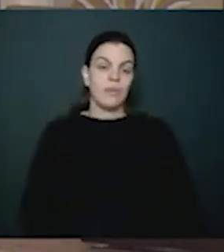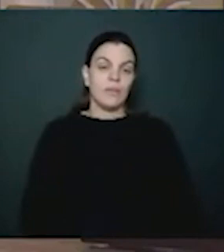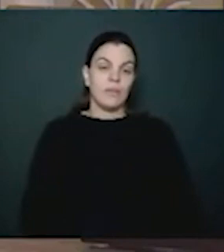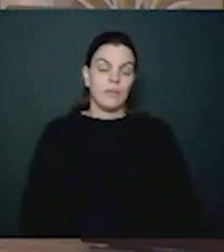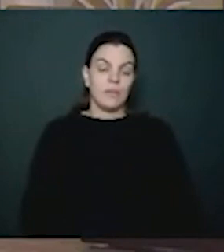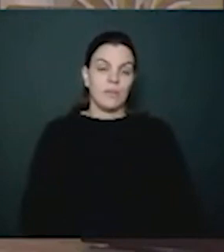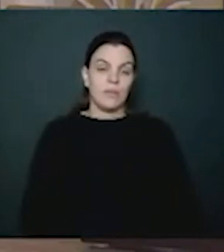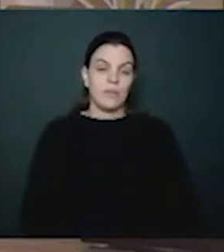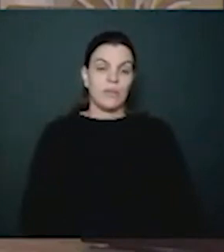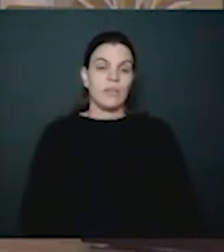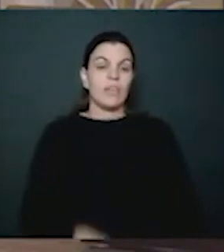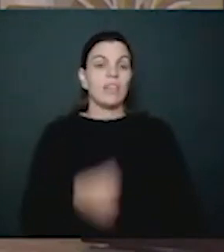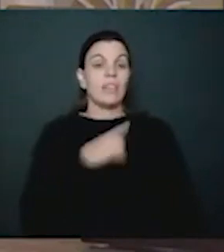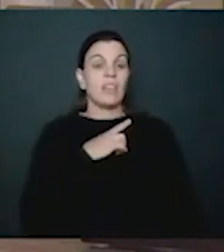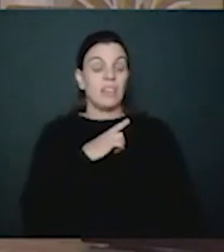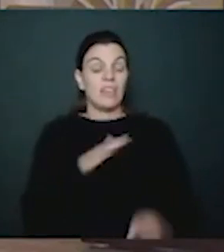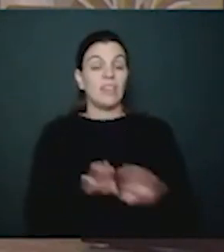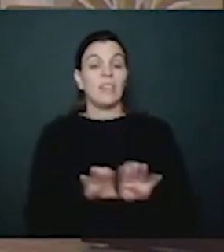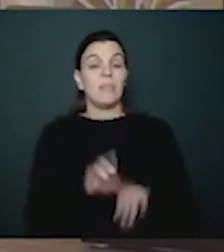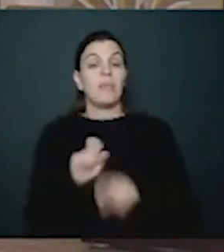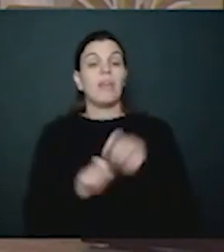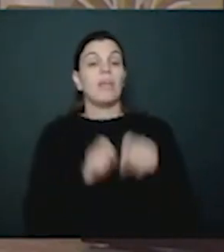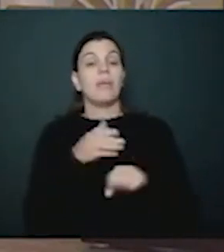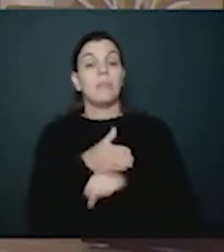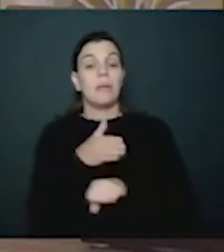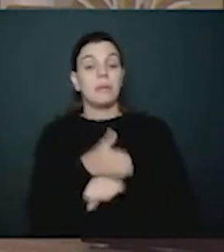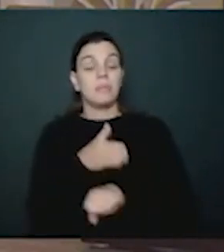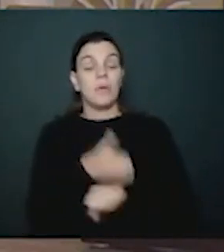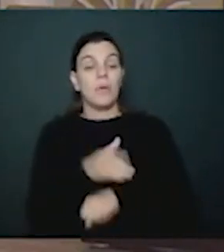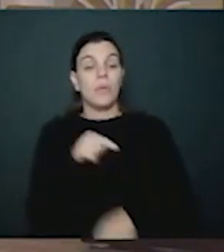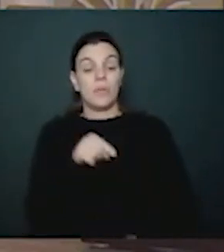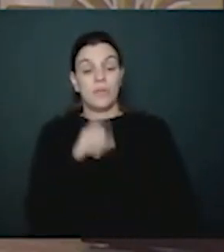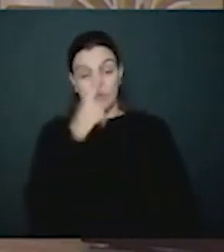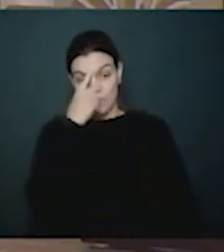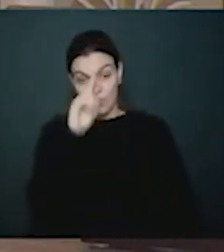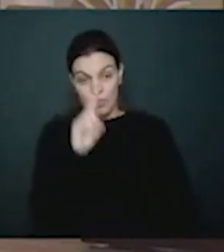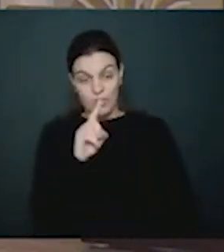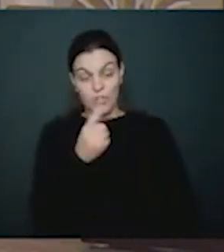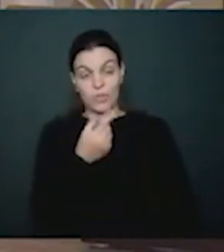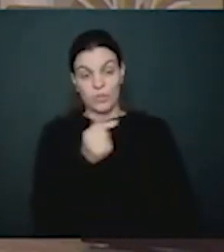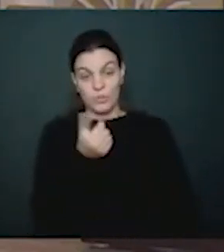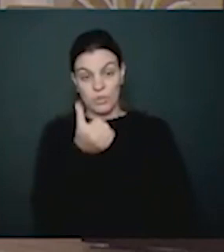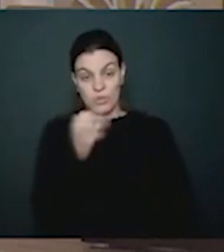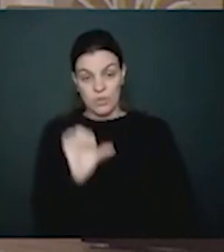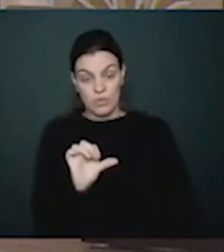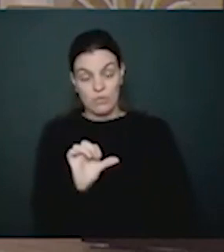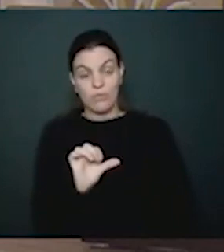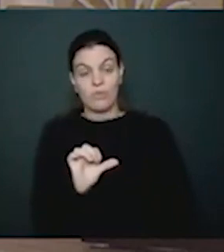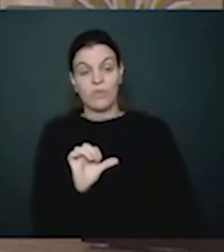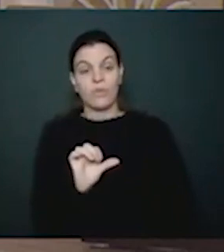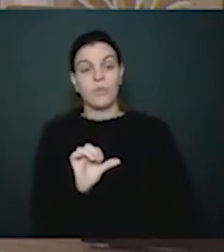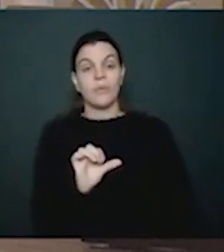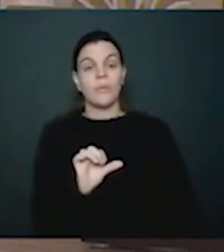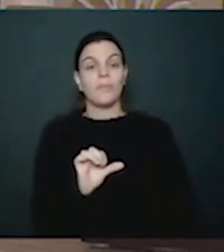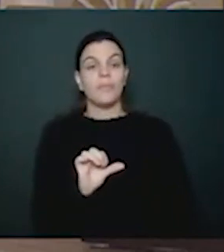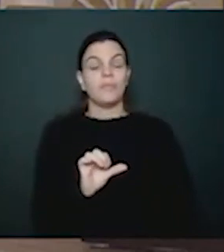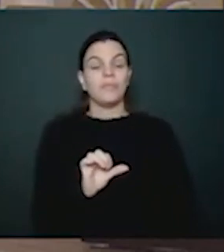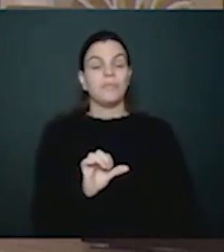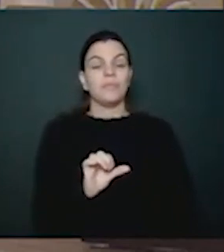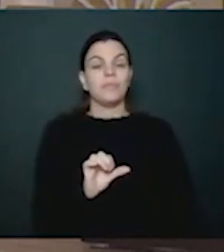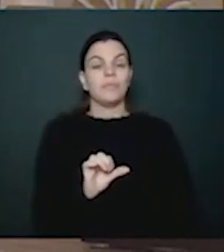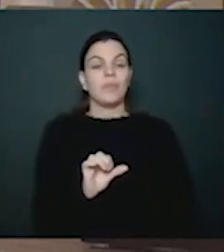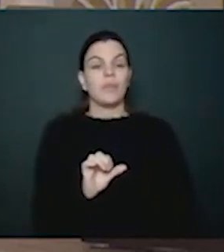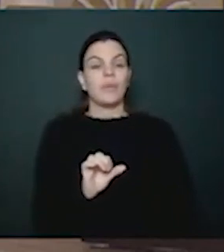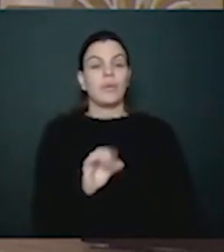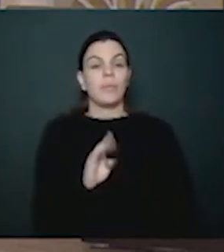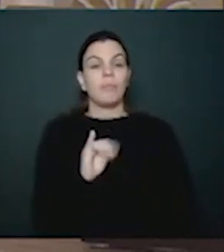tivemos também a presença nessa celebração em 2019 do arcebispo metropolitano Dom